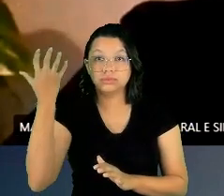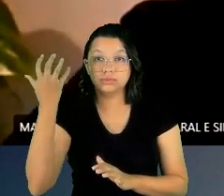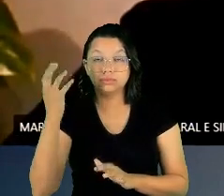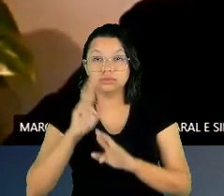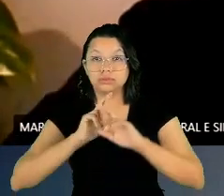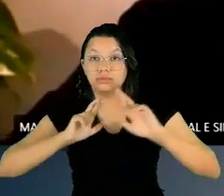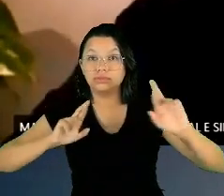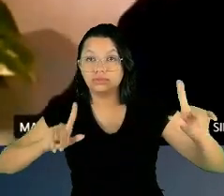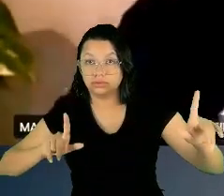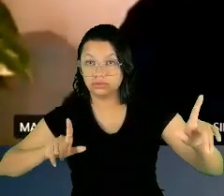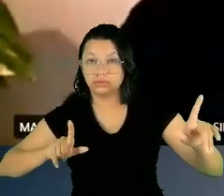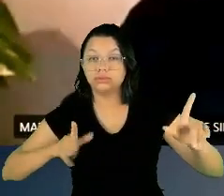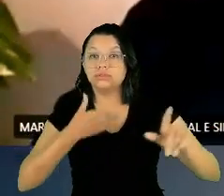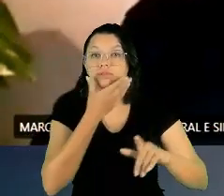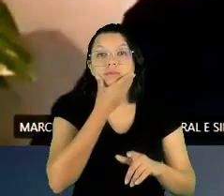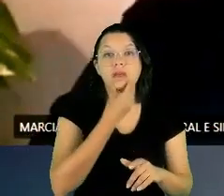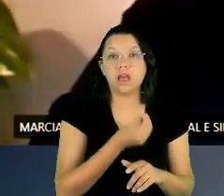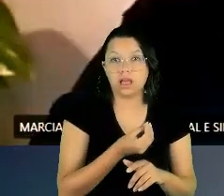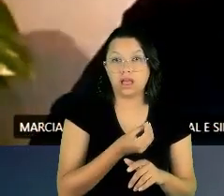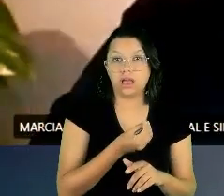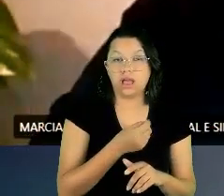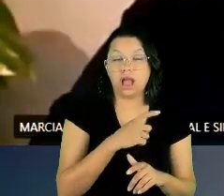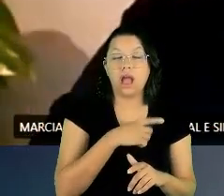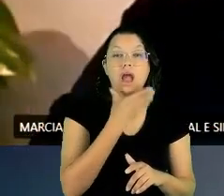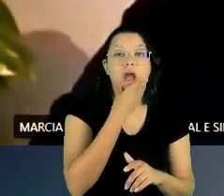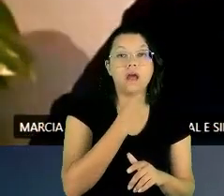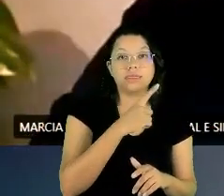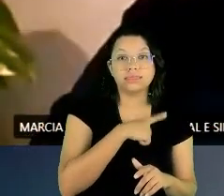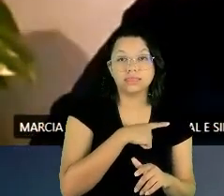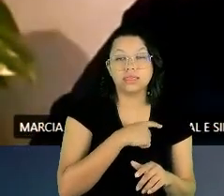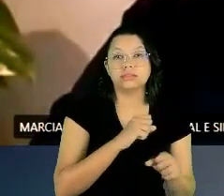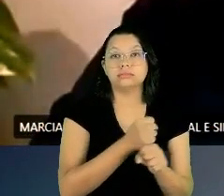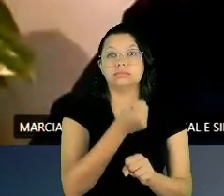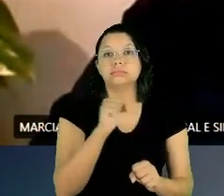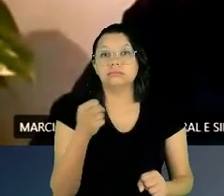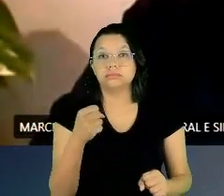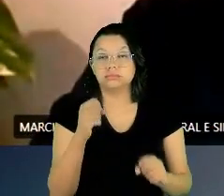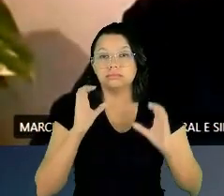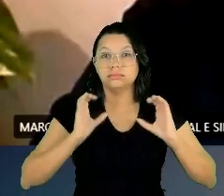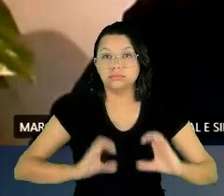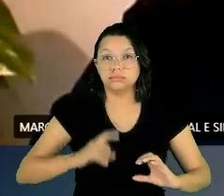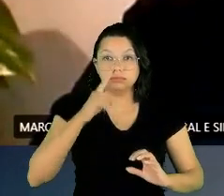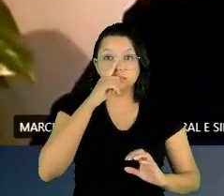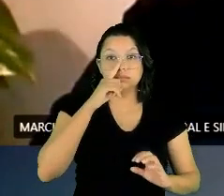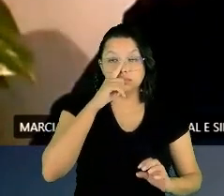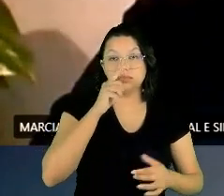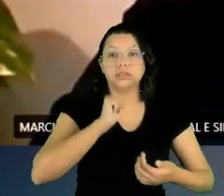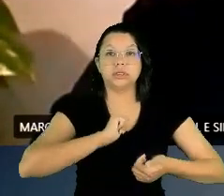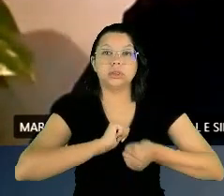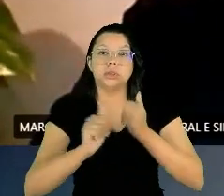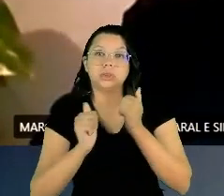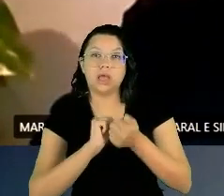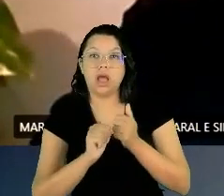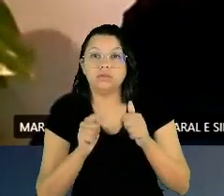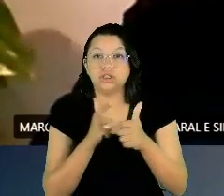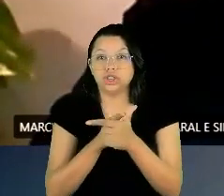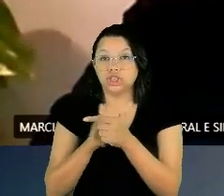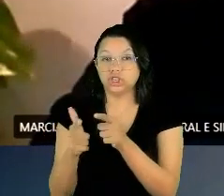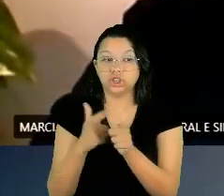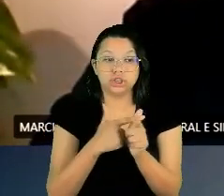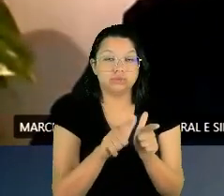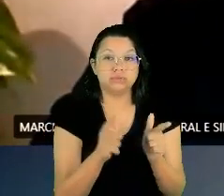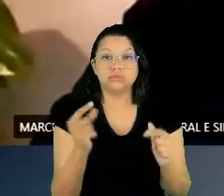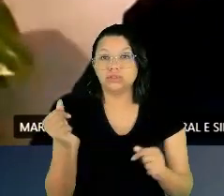mulheres tomavam decisões de forma diferente do que os homens. Homens têm maior comportamento de risco do que as mulheres. Em jogos